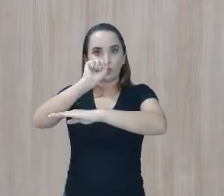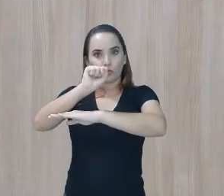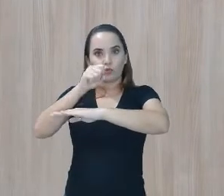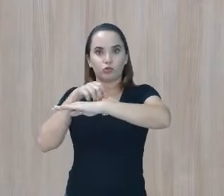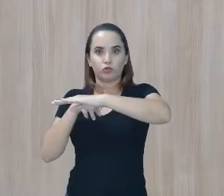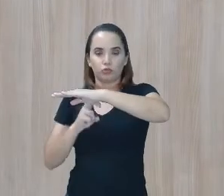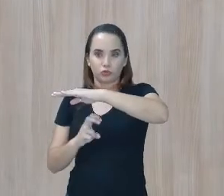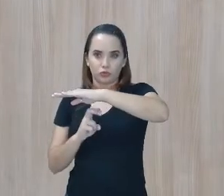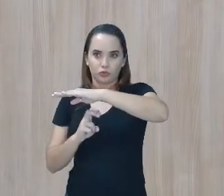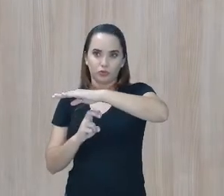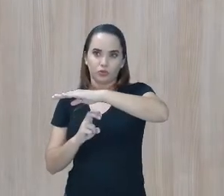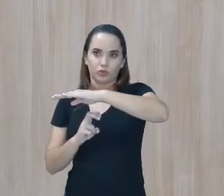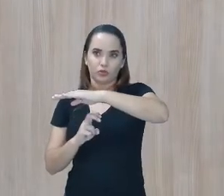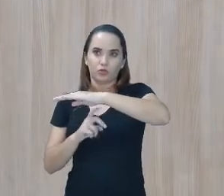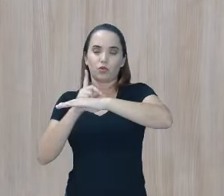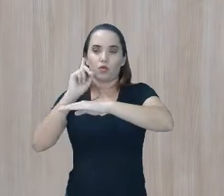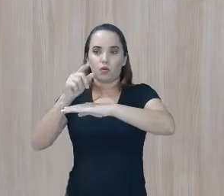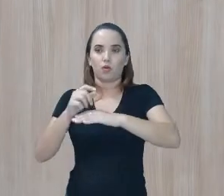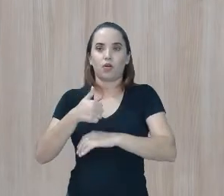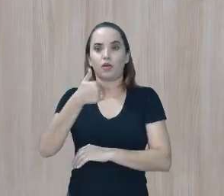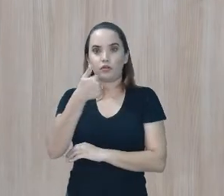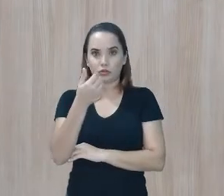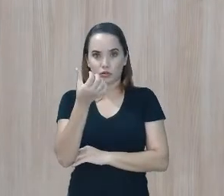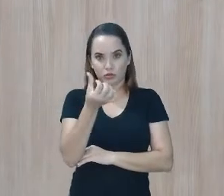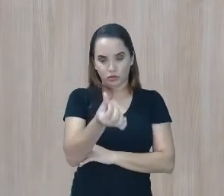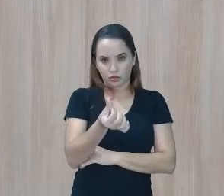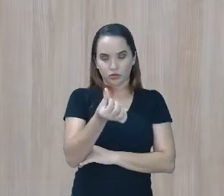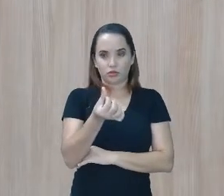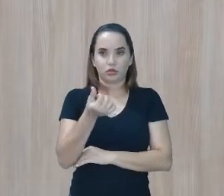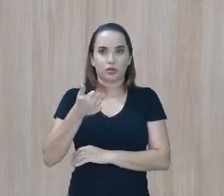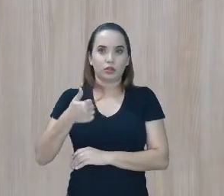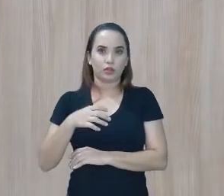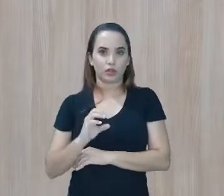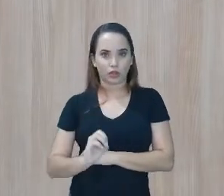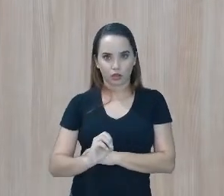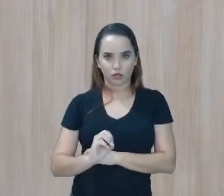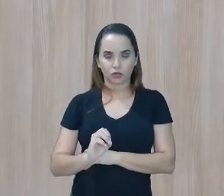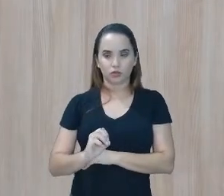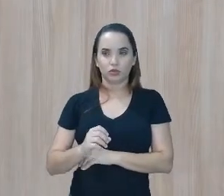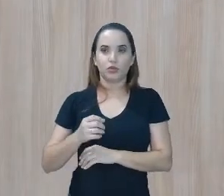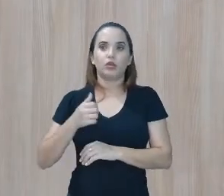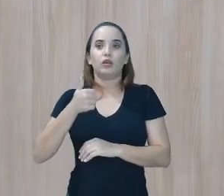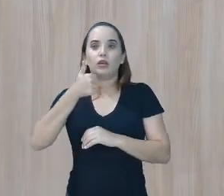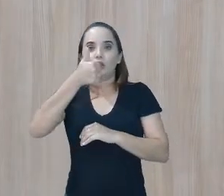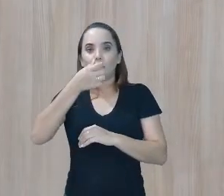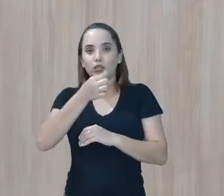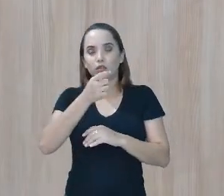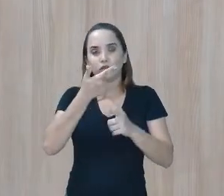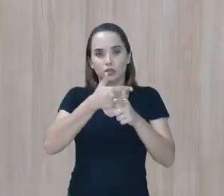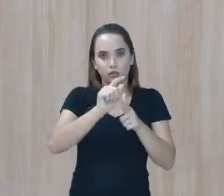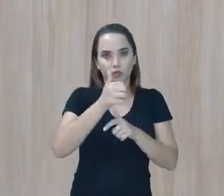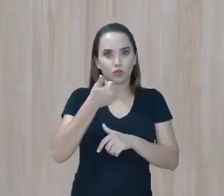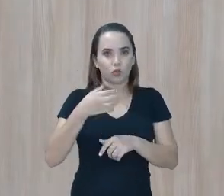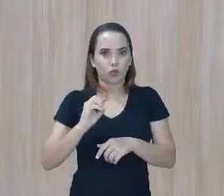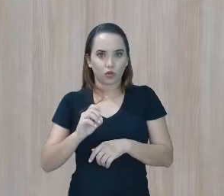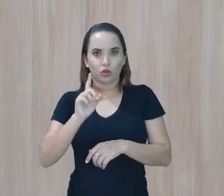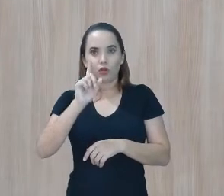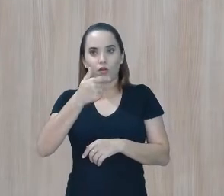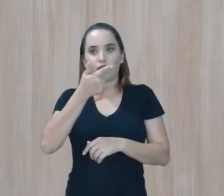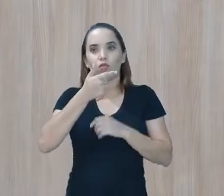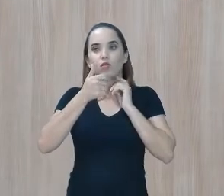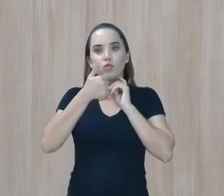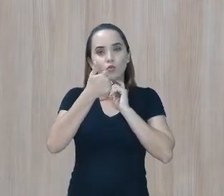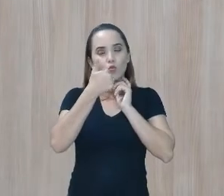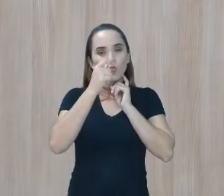sobre 5 é equivalente a 16 sobre 10, e 16 sobre 10 tem sua representação